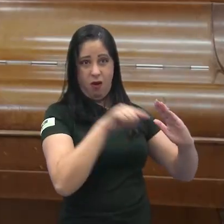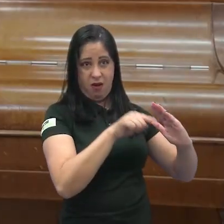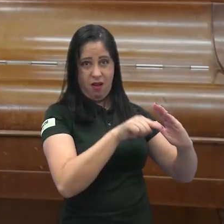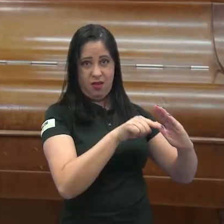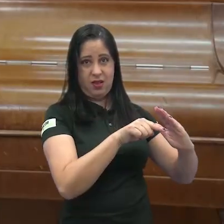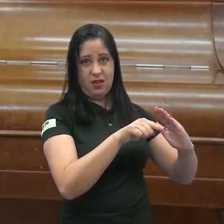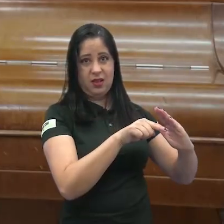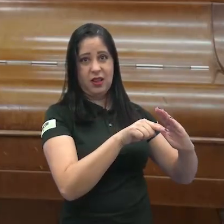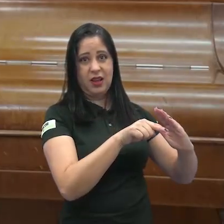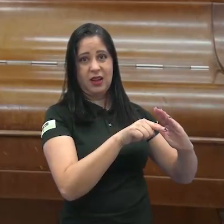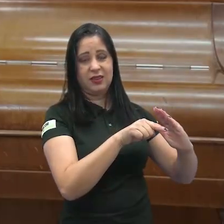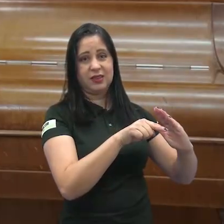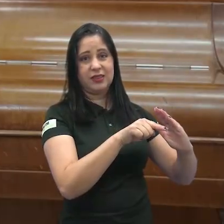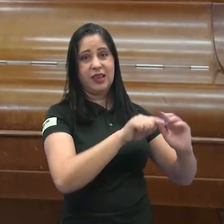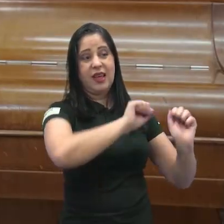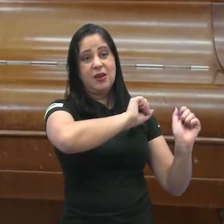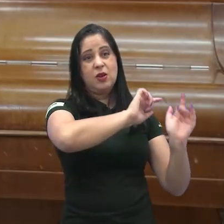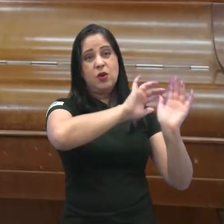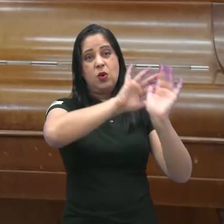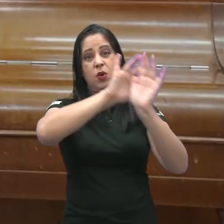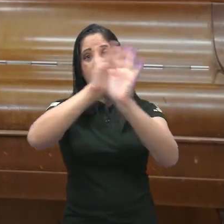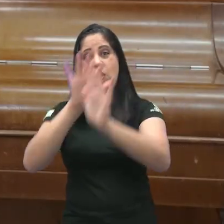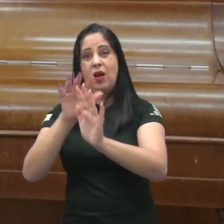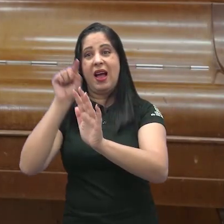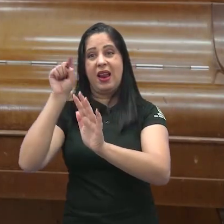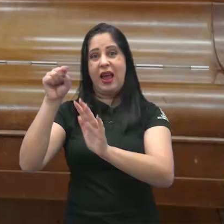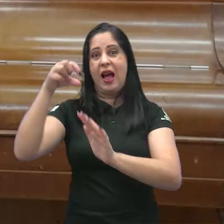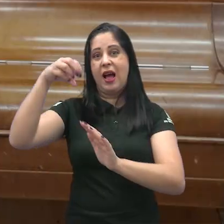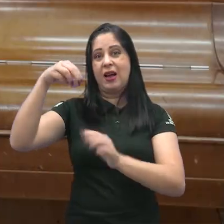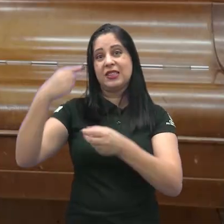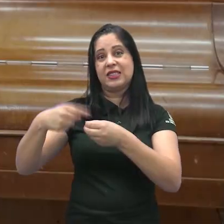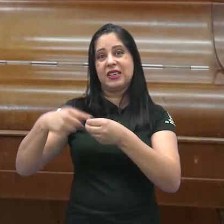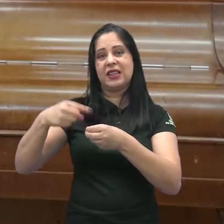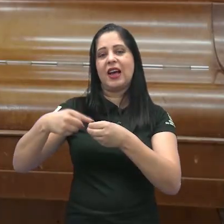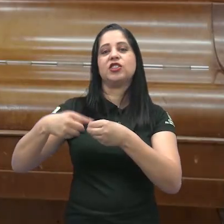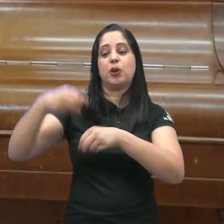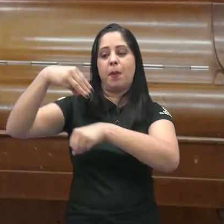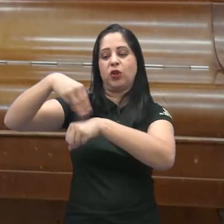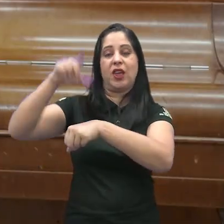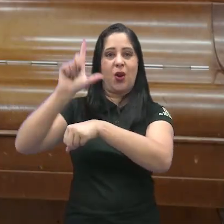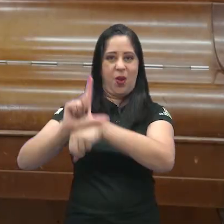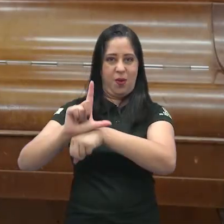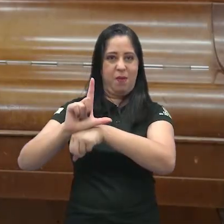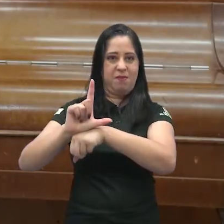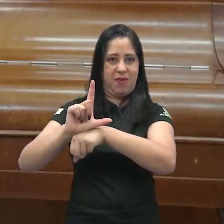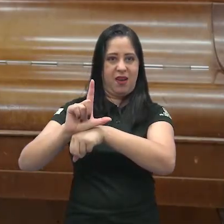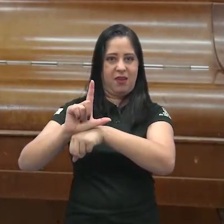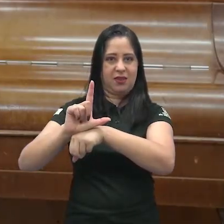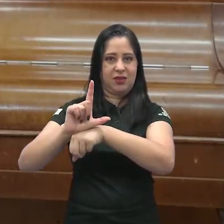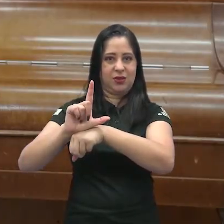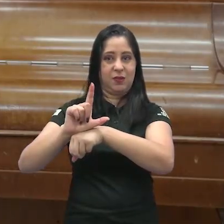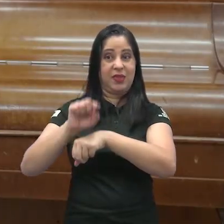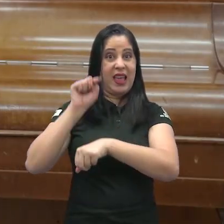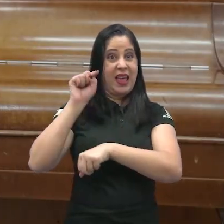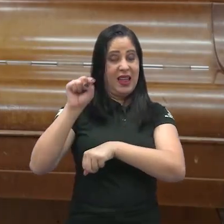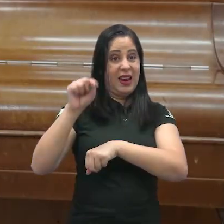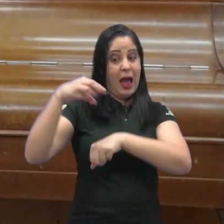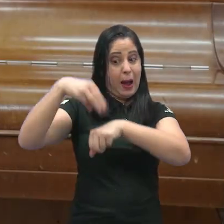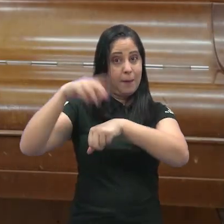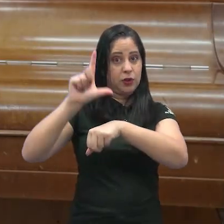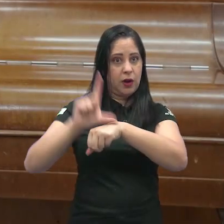internas aqui foram para Buquira Grande, que hoje é Monteiro Lobato, tá? E lá elas ficaram